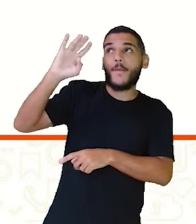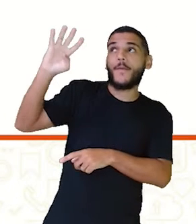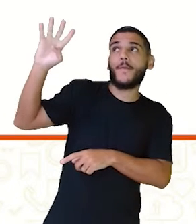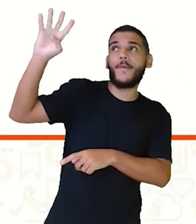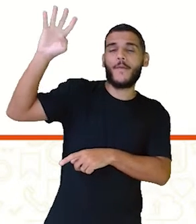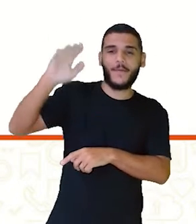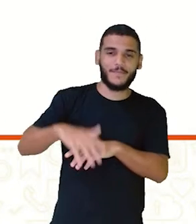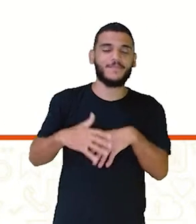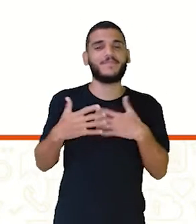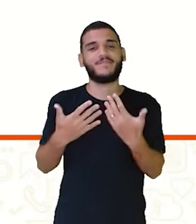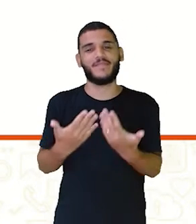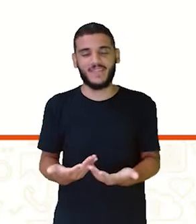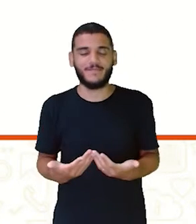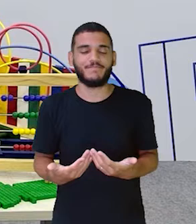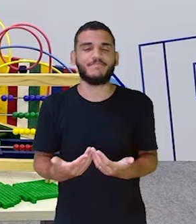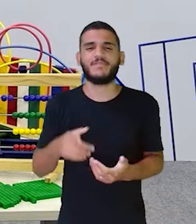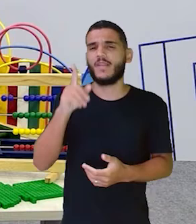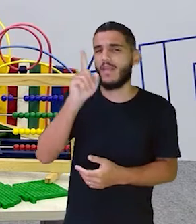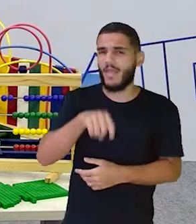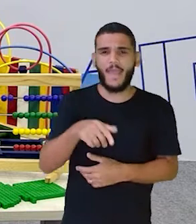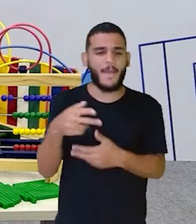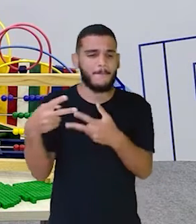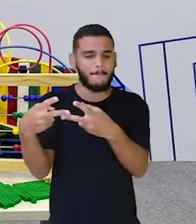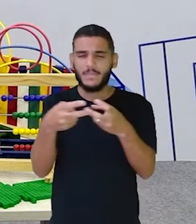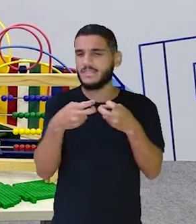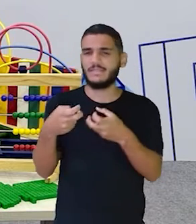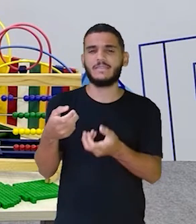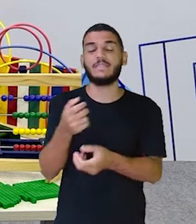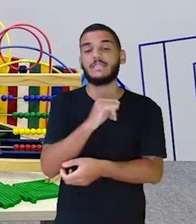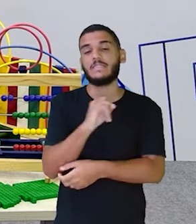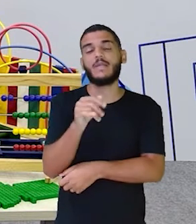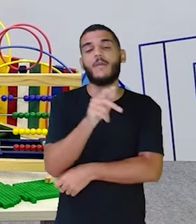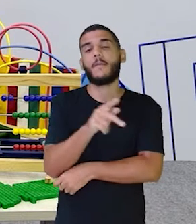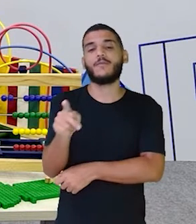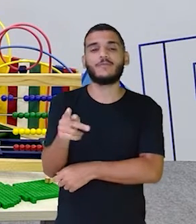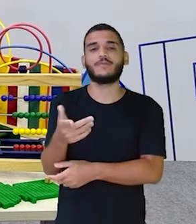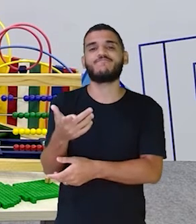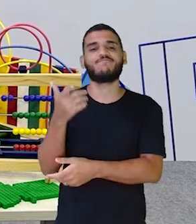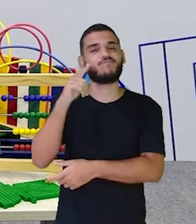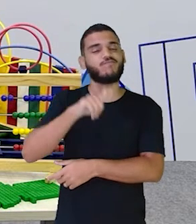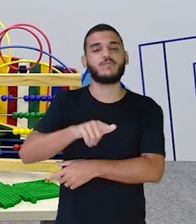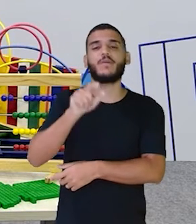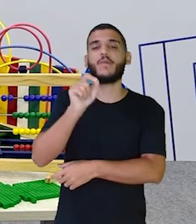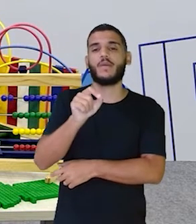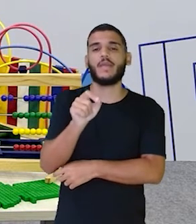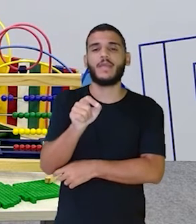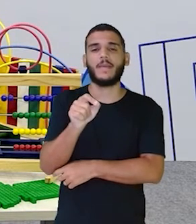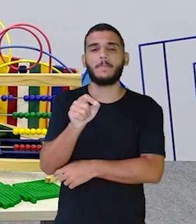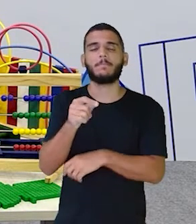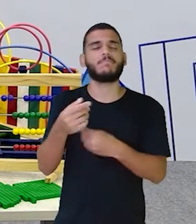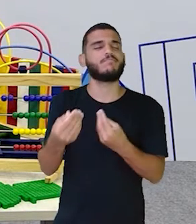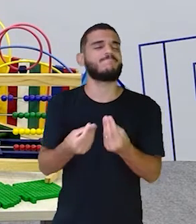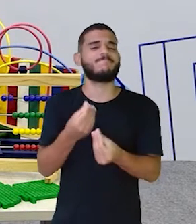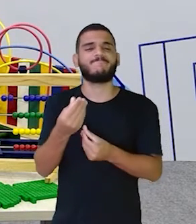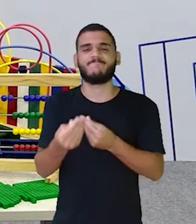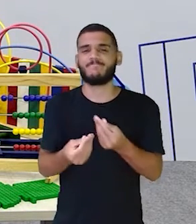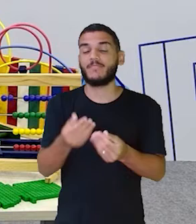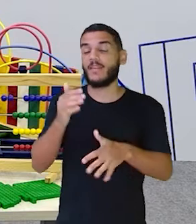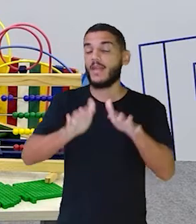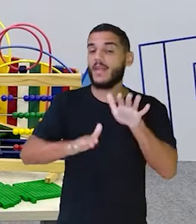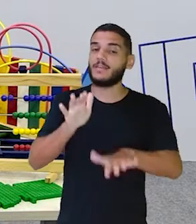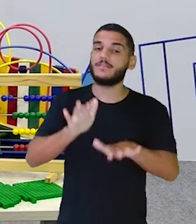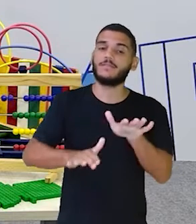essa criatividade é muito notória, mesmo que o professor não alcance o que é que ele está fazendo com aquilo.